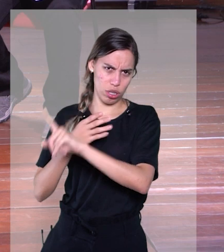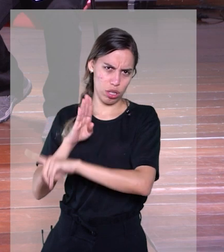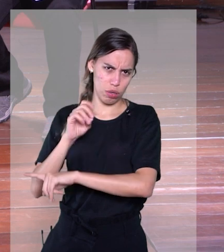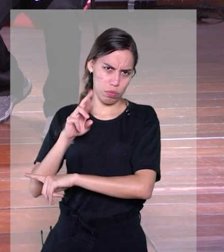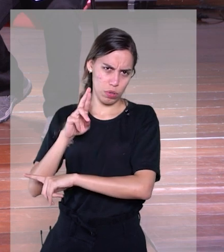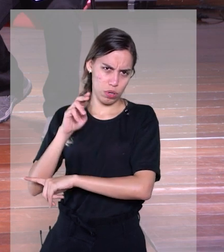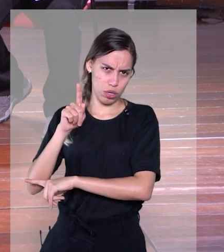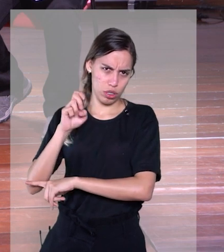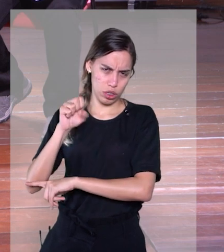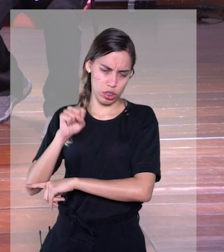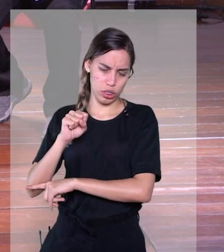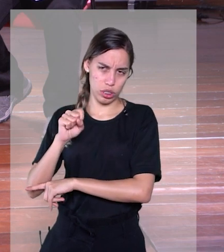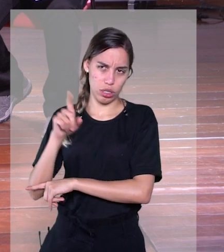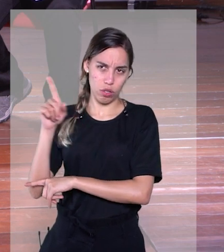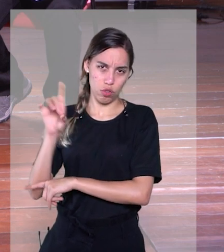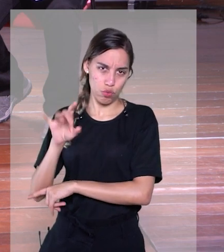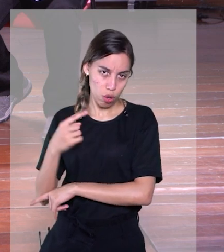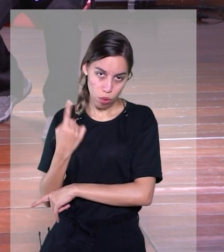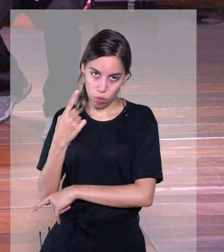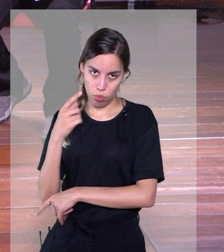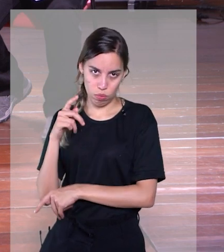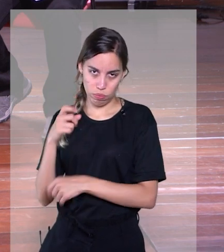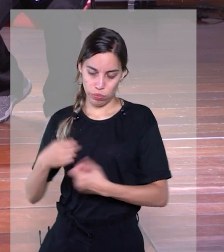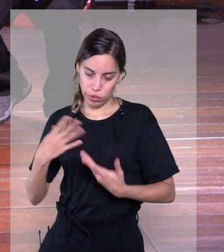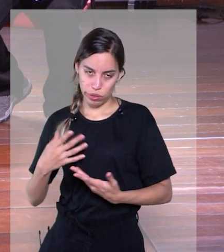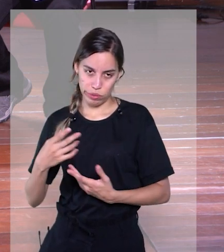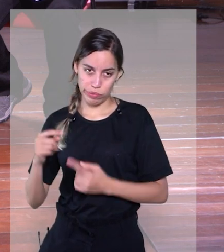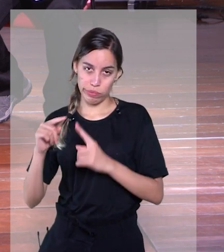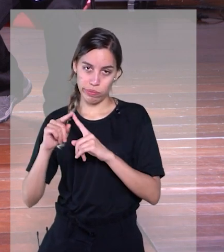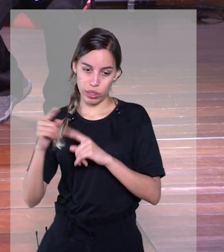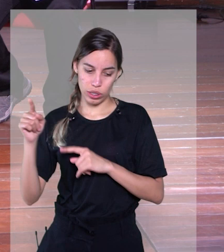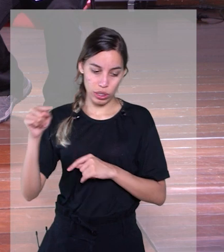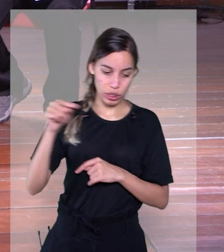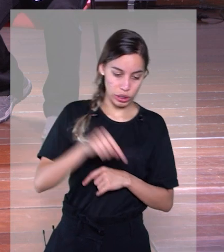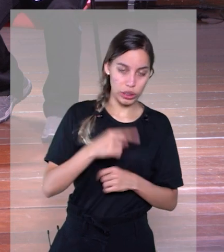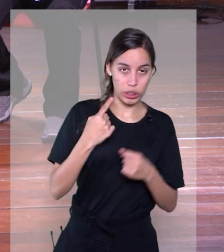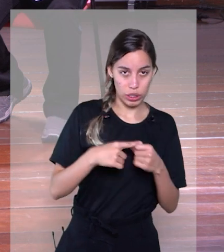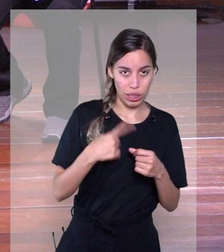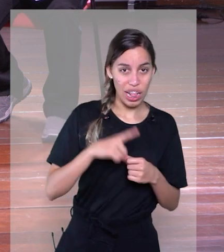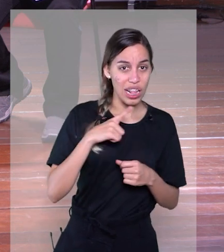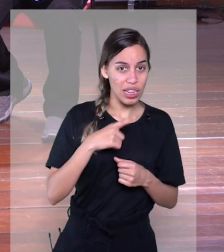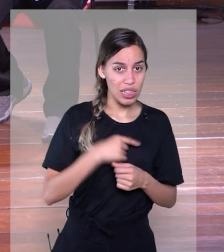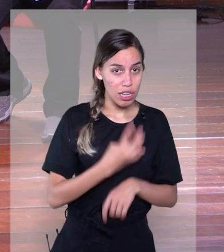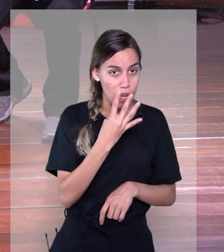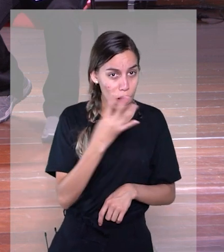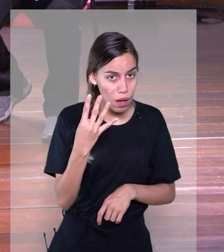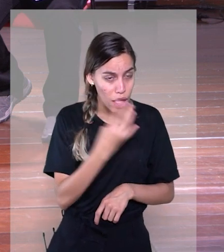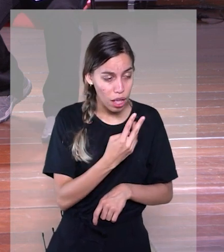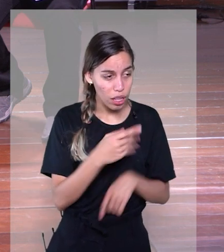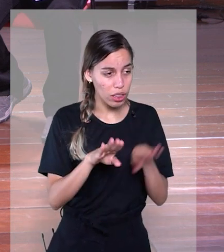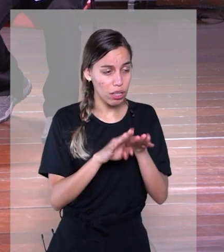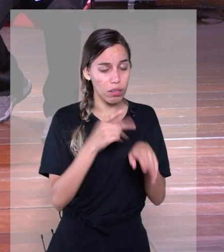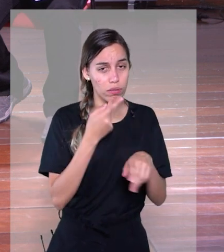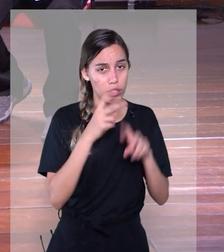Em Itabira tem 44 poemas, eu tenho a sorte que são poemas do Carlos, e que falam da história da cidade. Então é uma